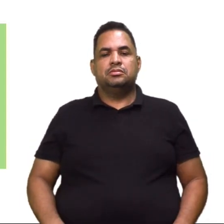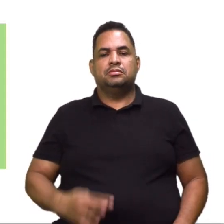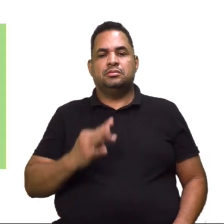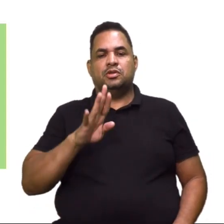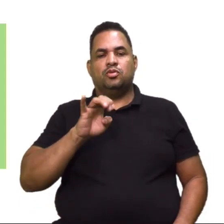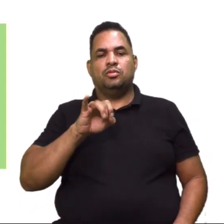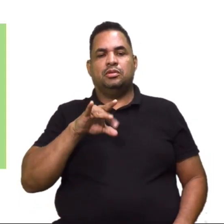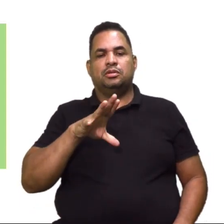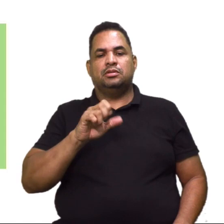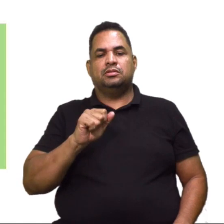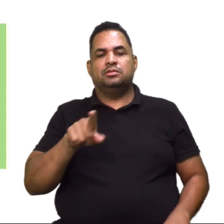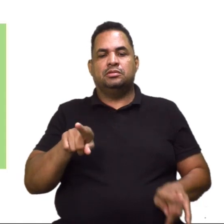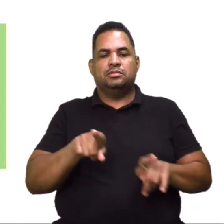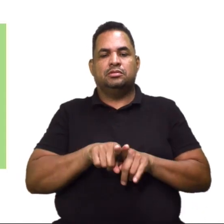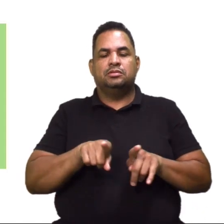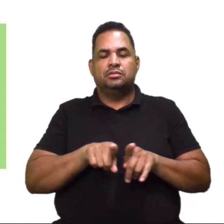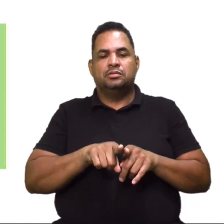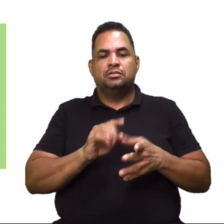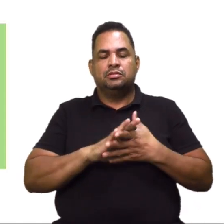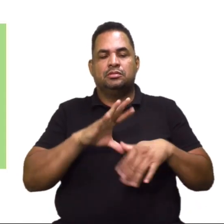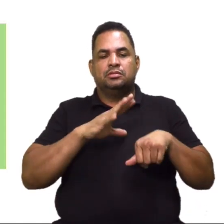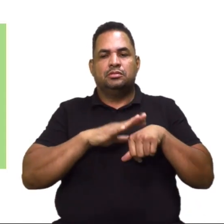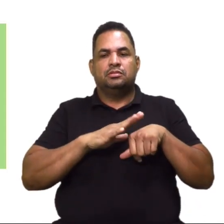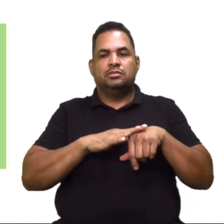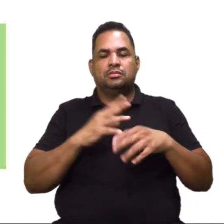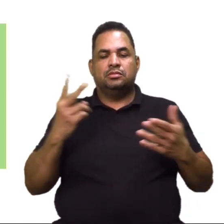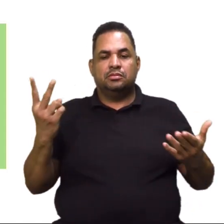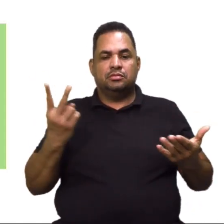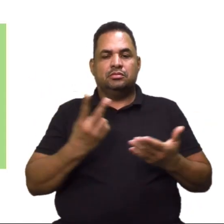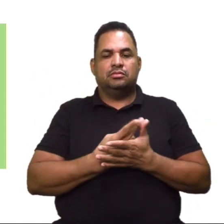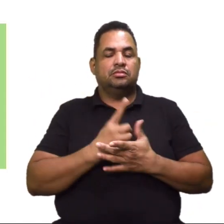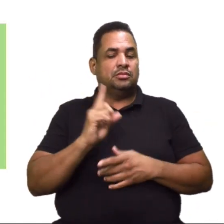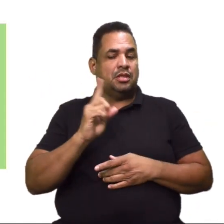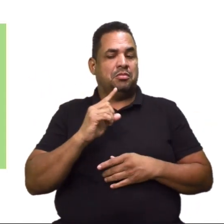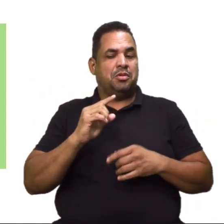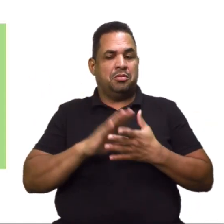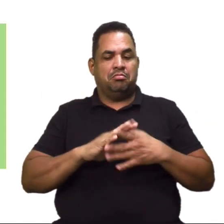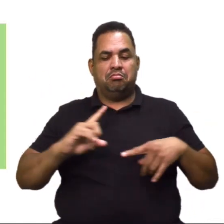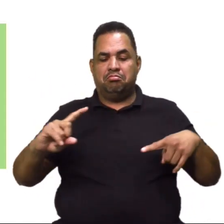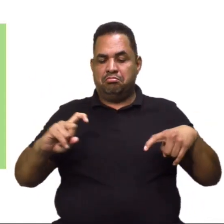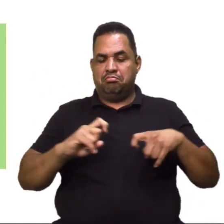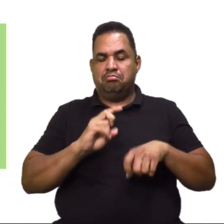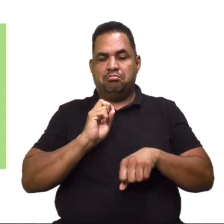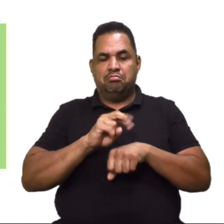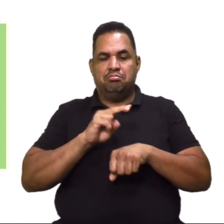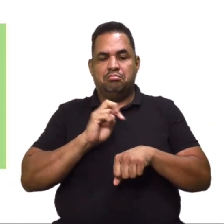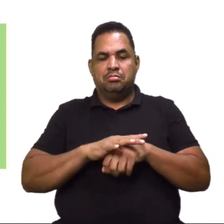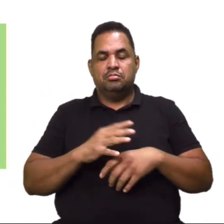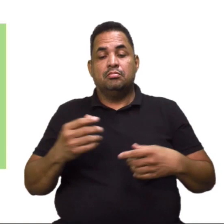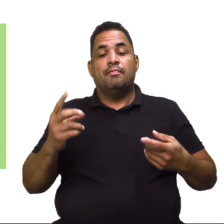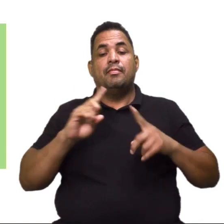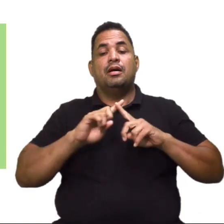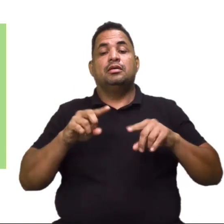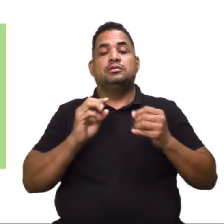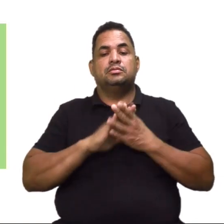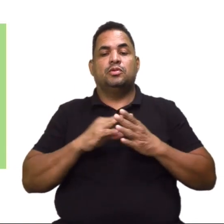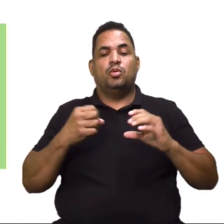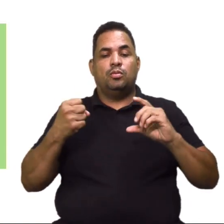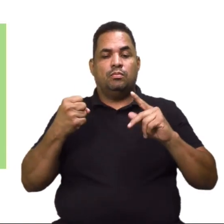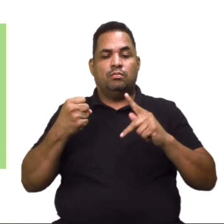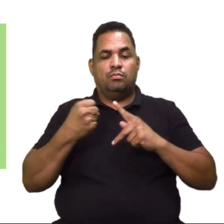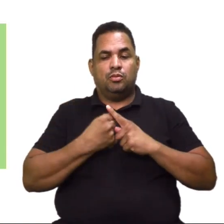que é uma doença que vai ser ocasionada não por bactérias e não por vírus, mas sim por protozoários,